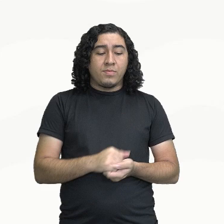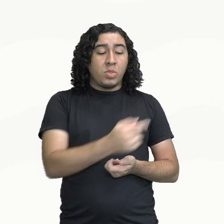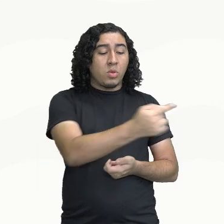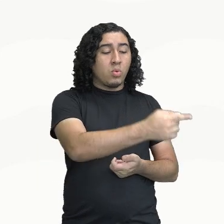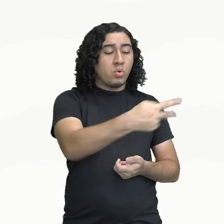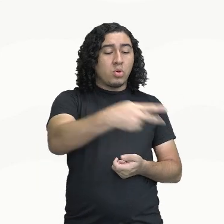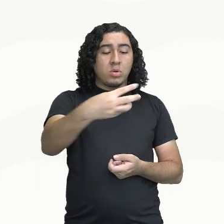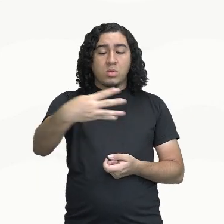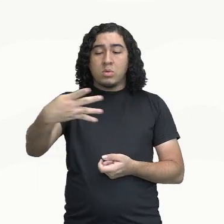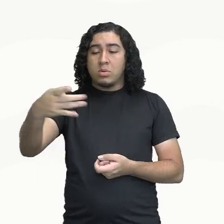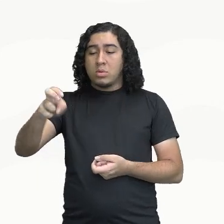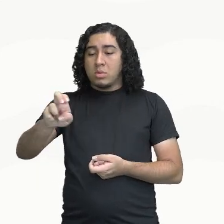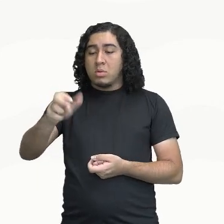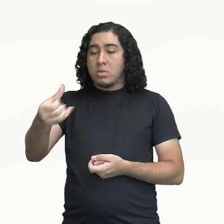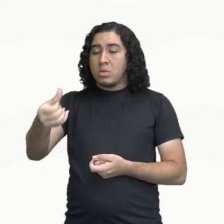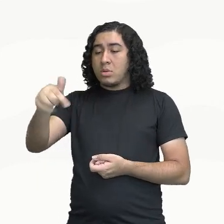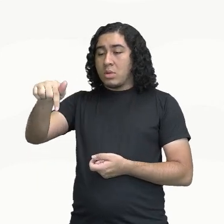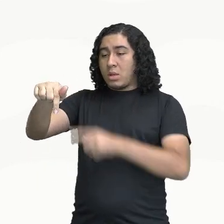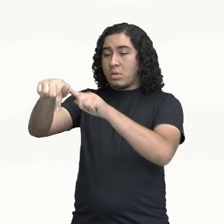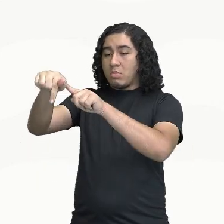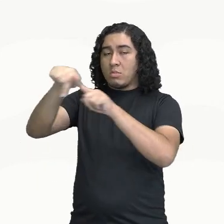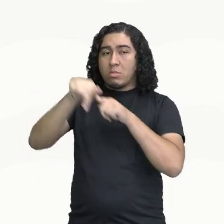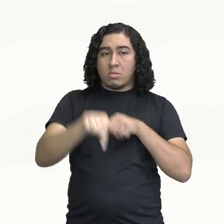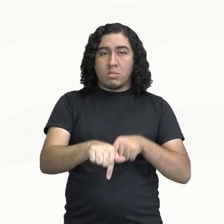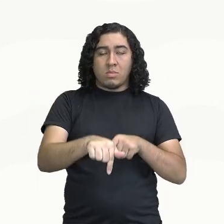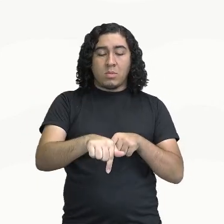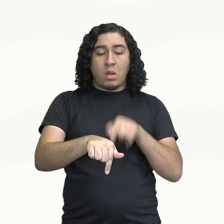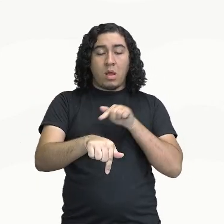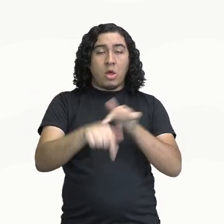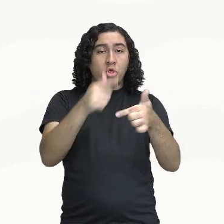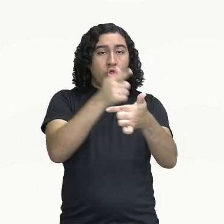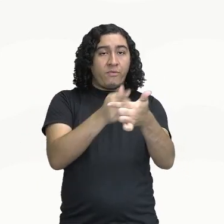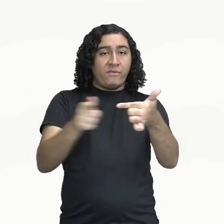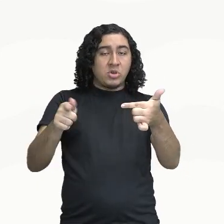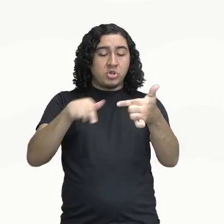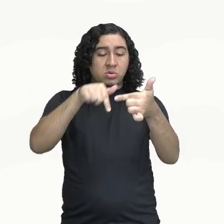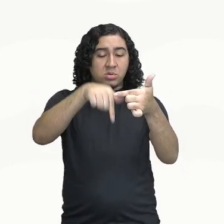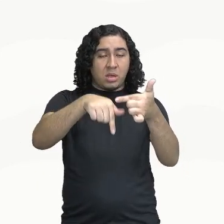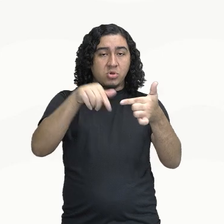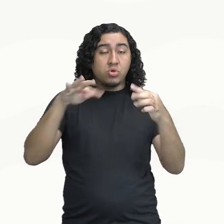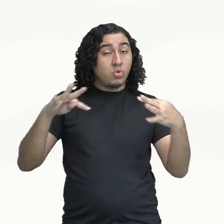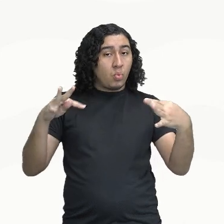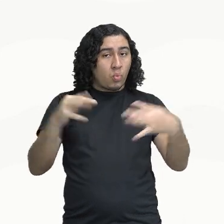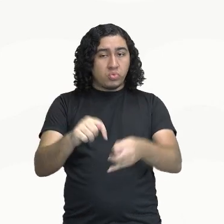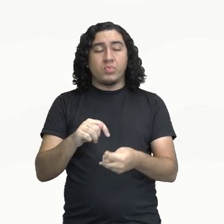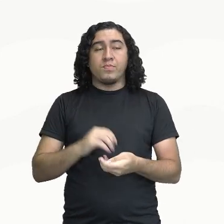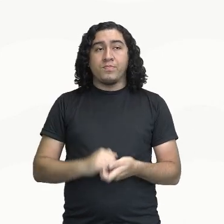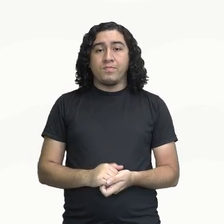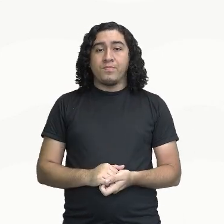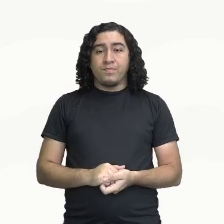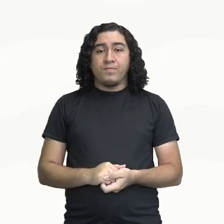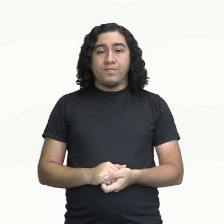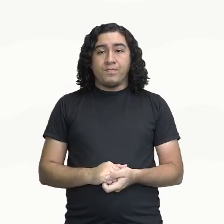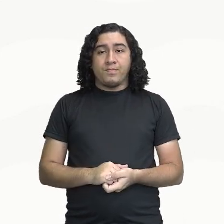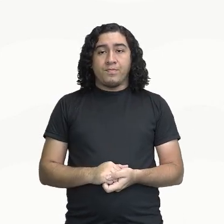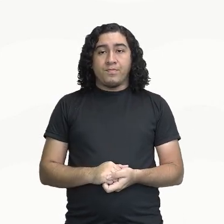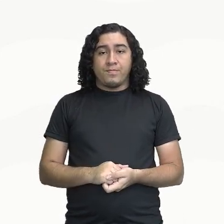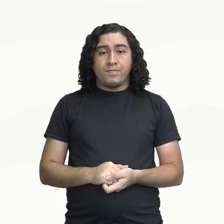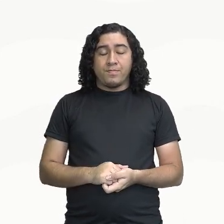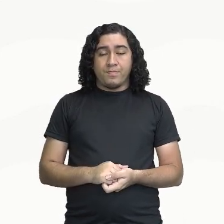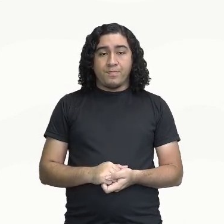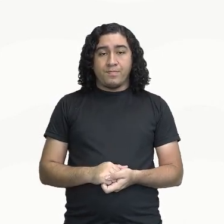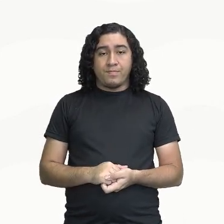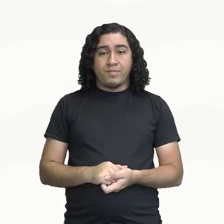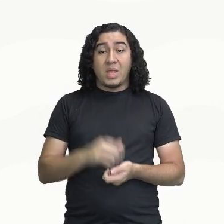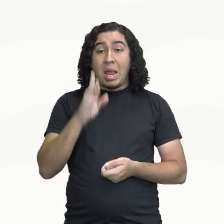áreas desmatadas por ano. Então, a gente vai dividir toda essa soma pela quantidade que a gente está somando, 7.